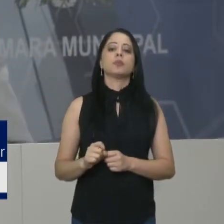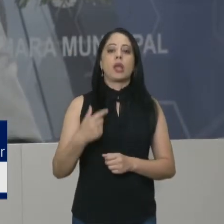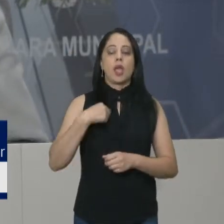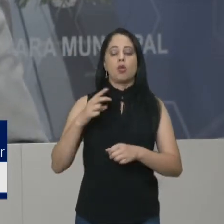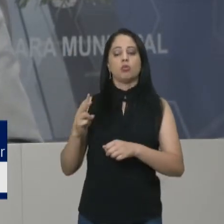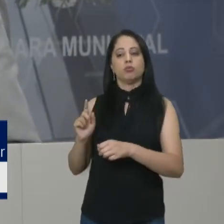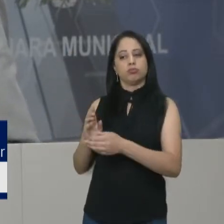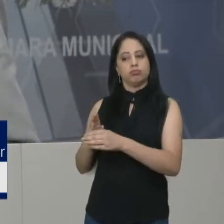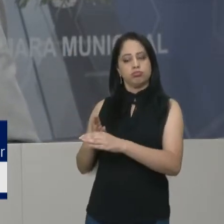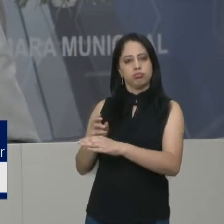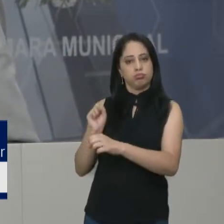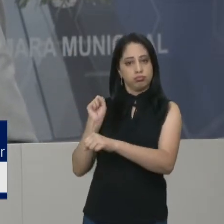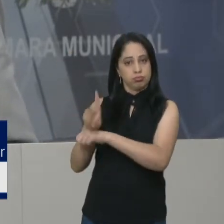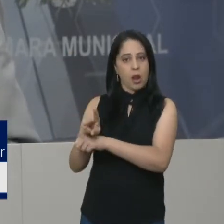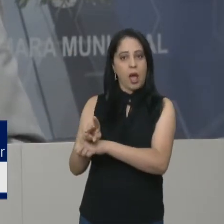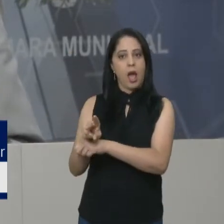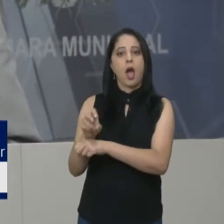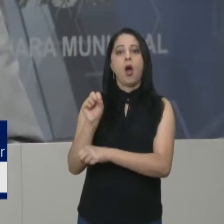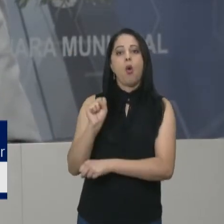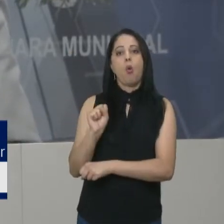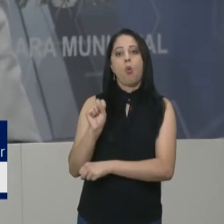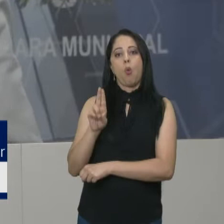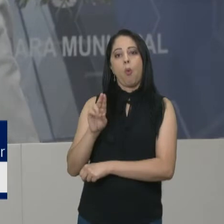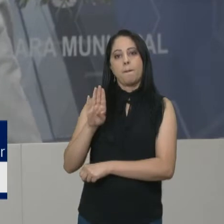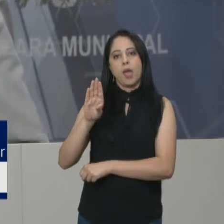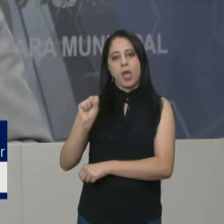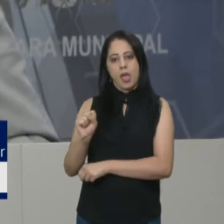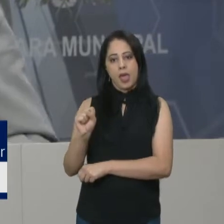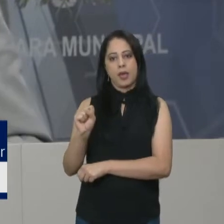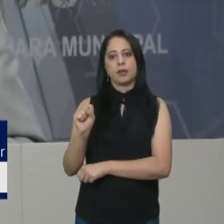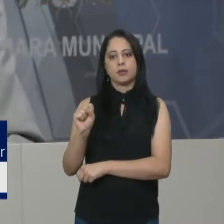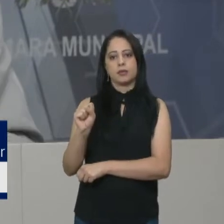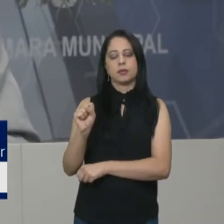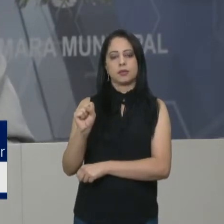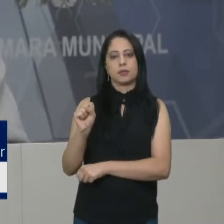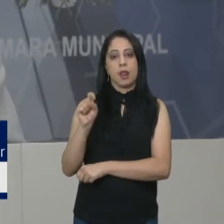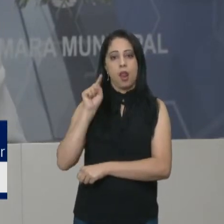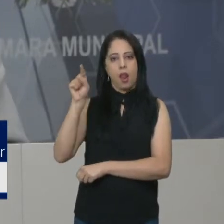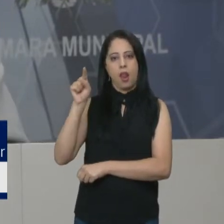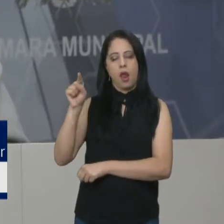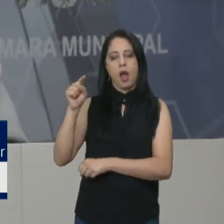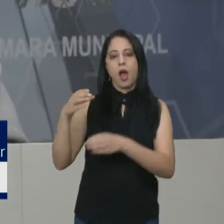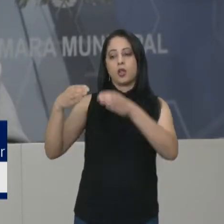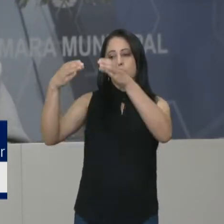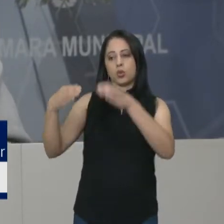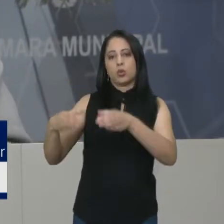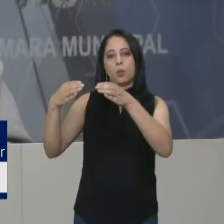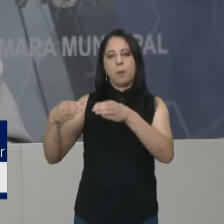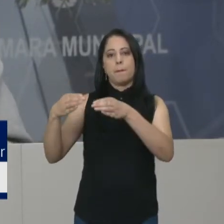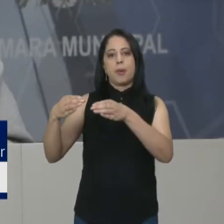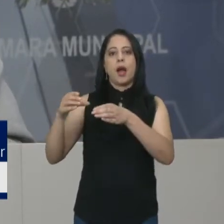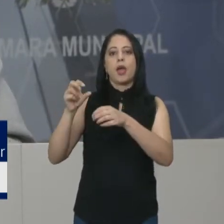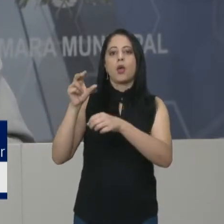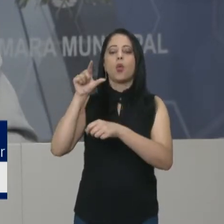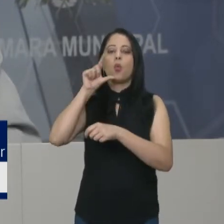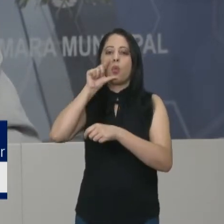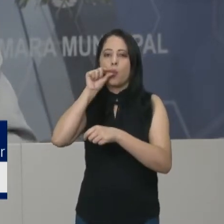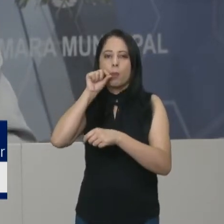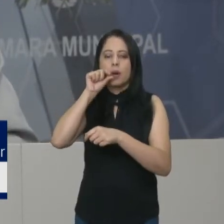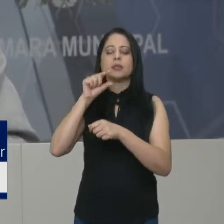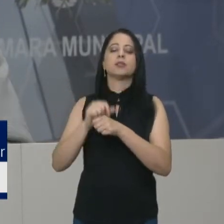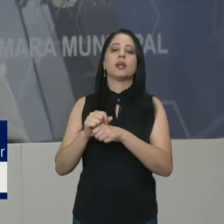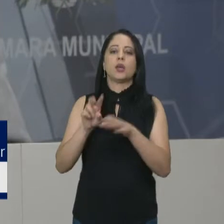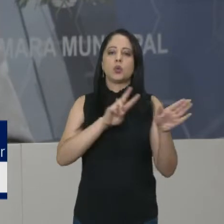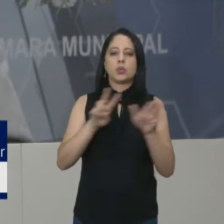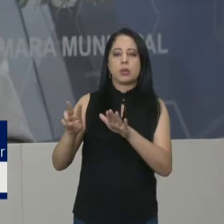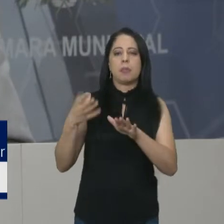ali na UBS, posto de saúde do Jardim Oriente, ainda na semana